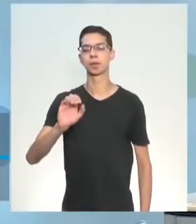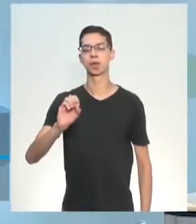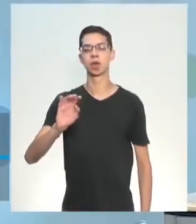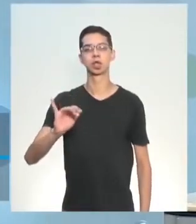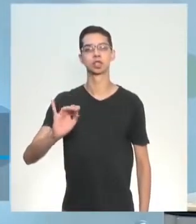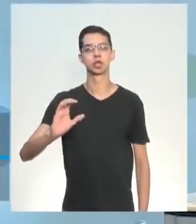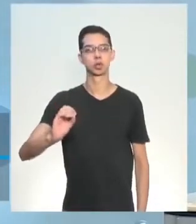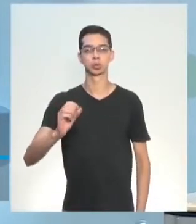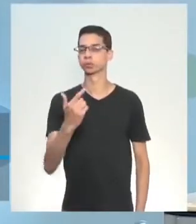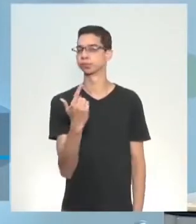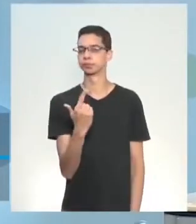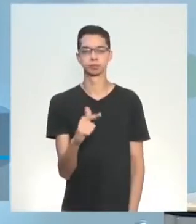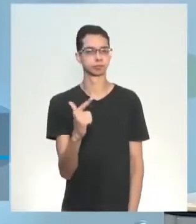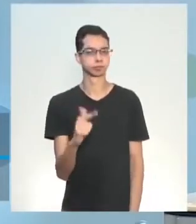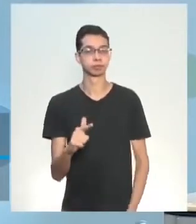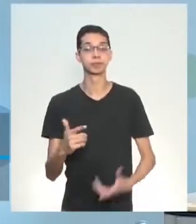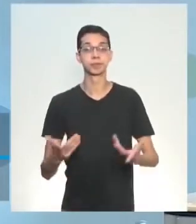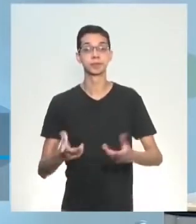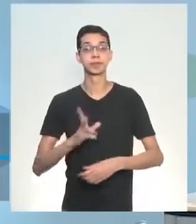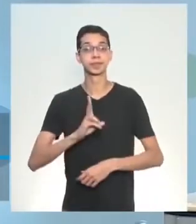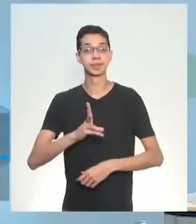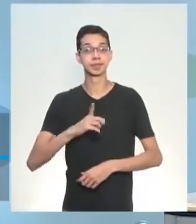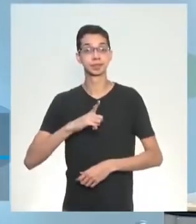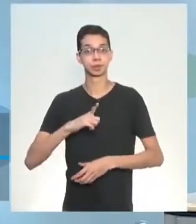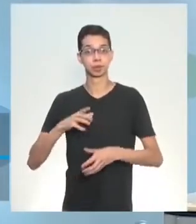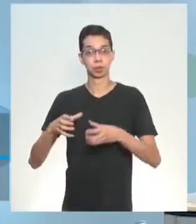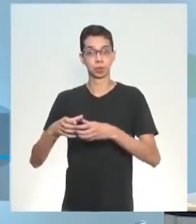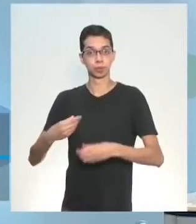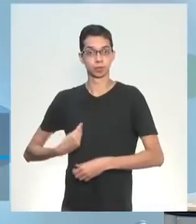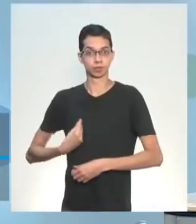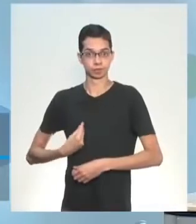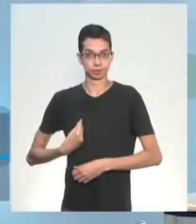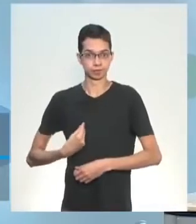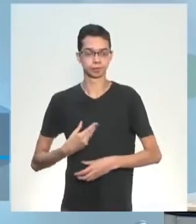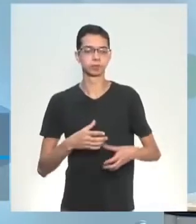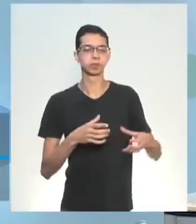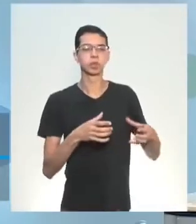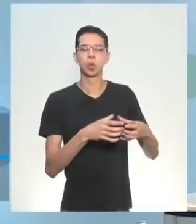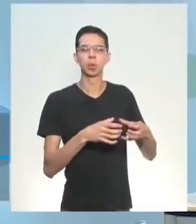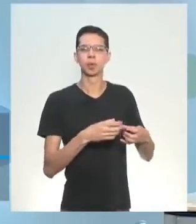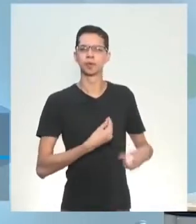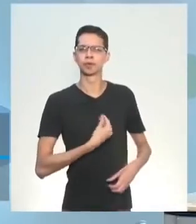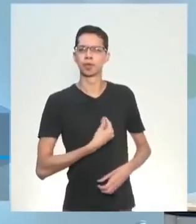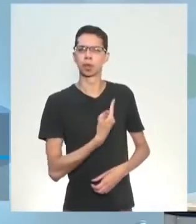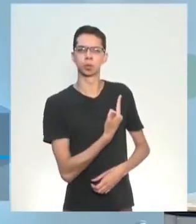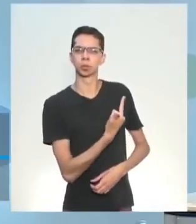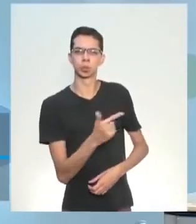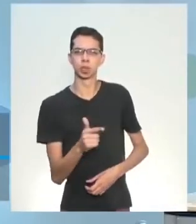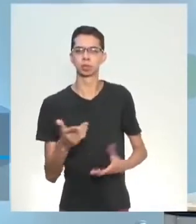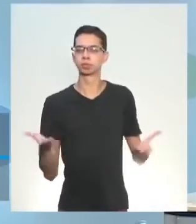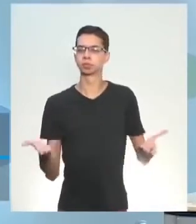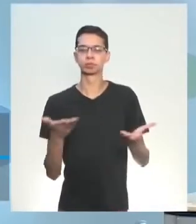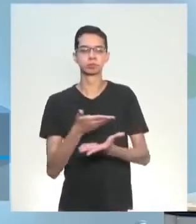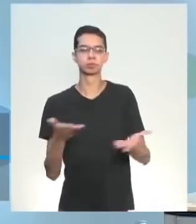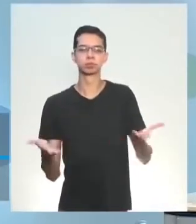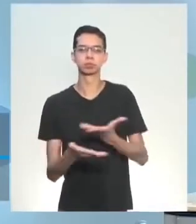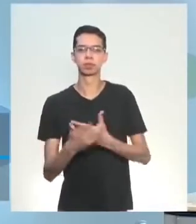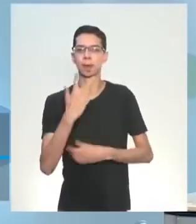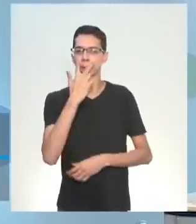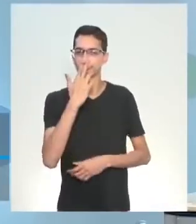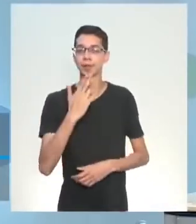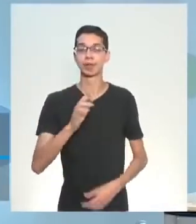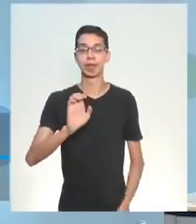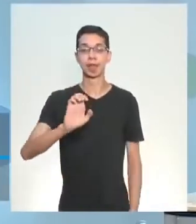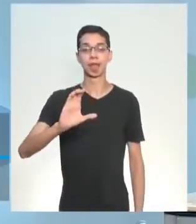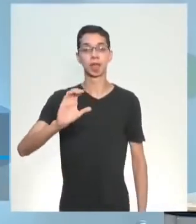interação entre seres vivos e algo que não é vivo, eu estou tendo um ecossistema. Lembrando que eco vem também do grego